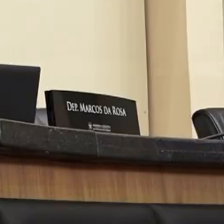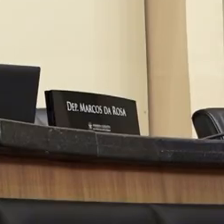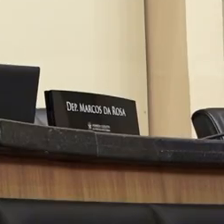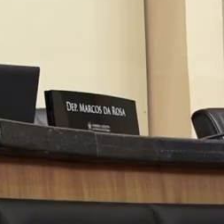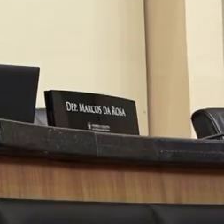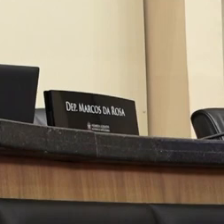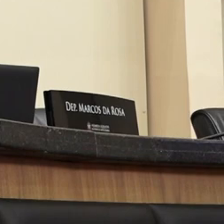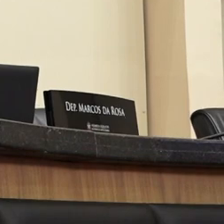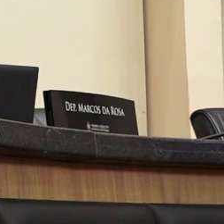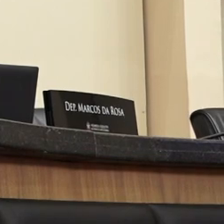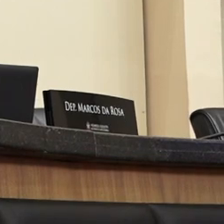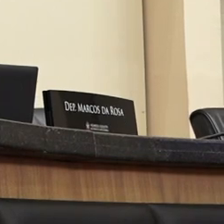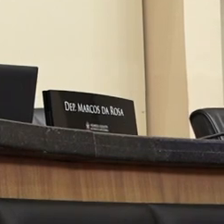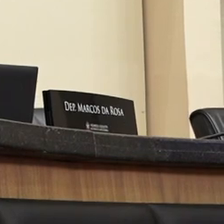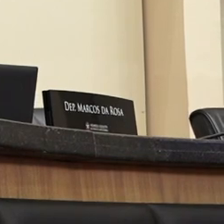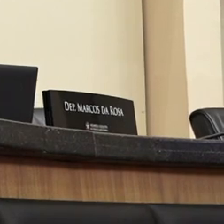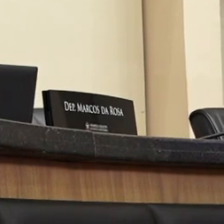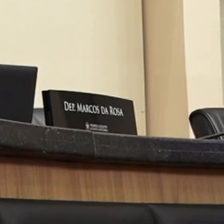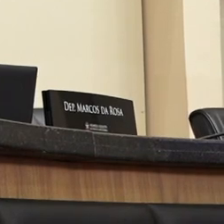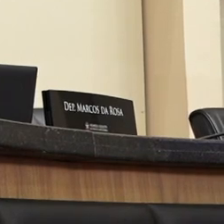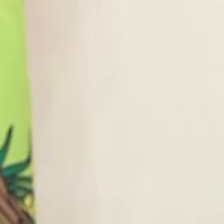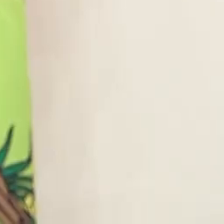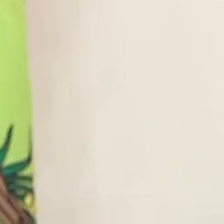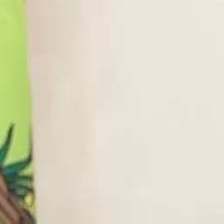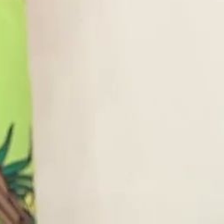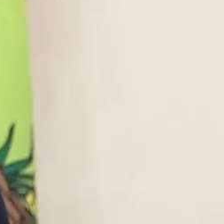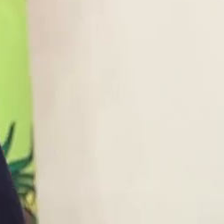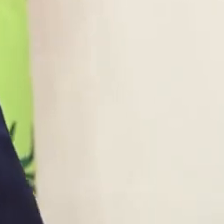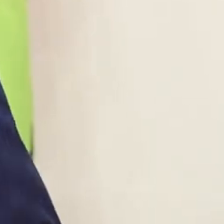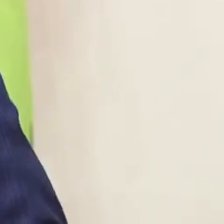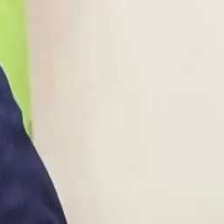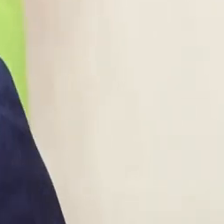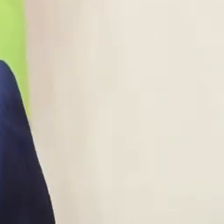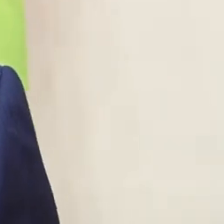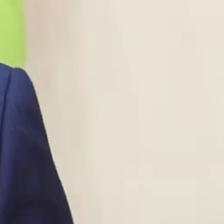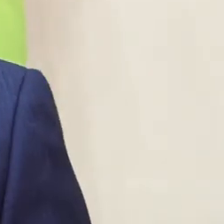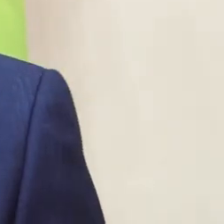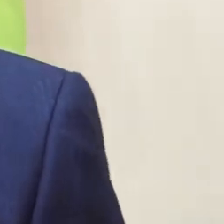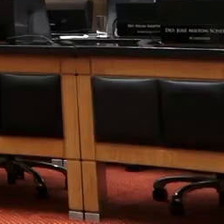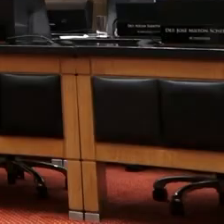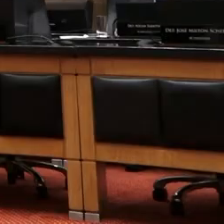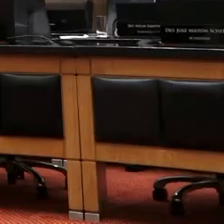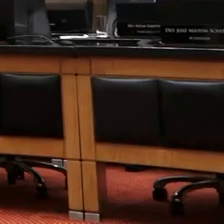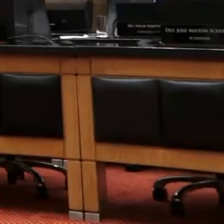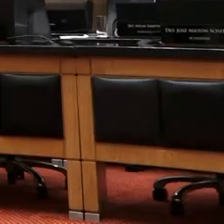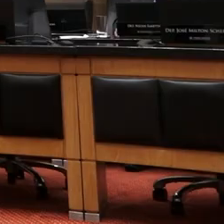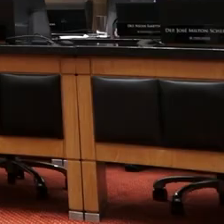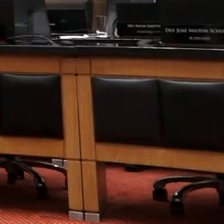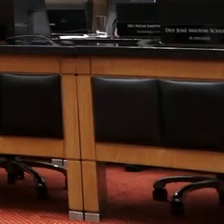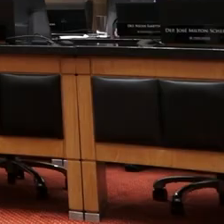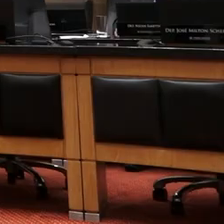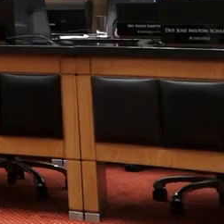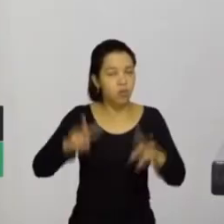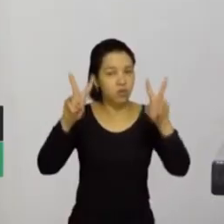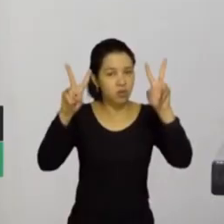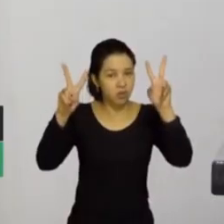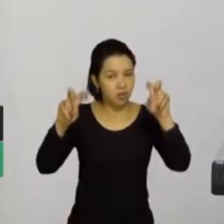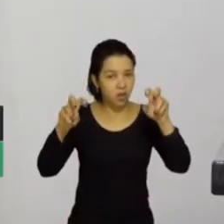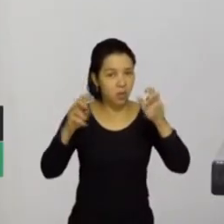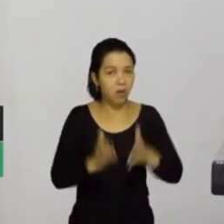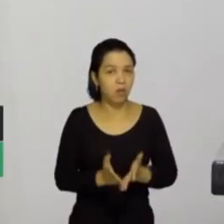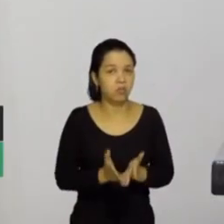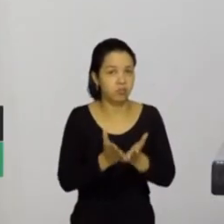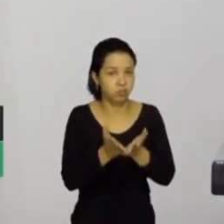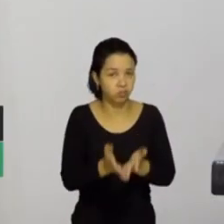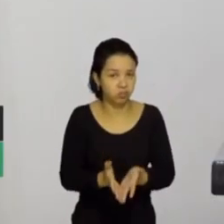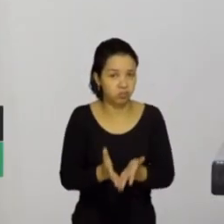falou, entre outros temas, sobre a necessidade de implantação na Grande Florianópolis do transporte marítimo. Estou